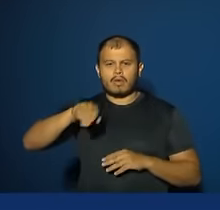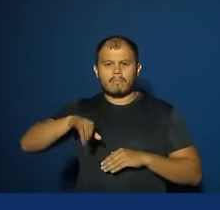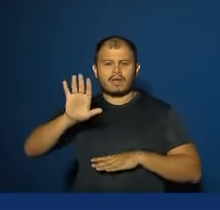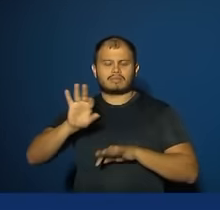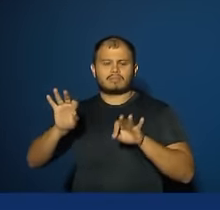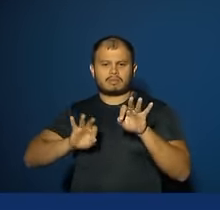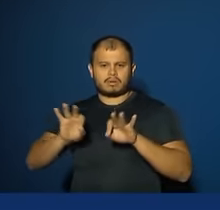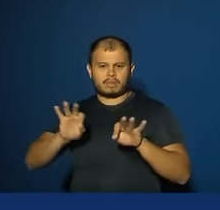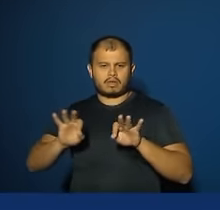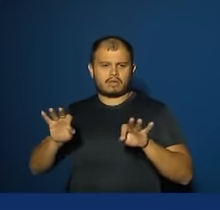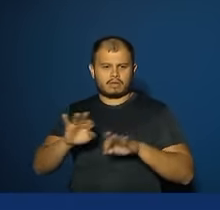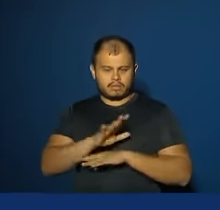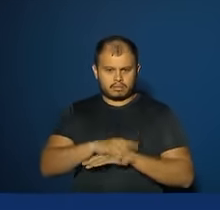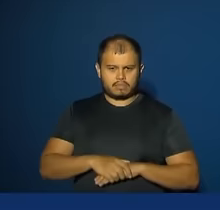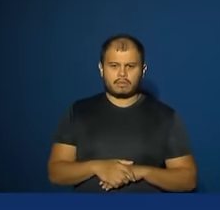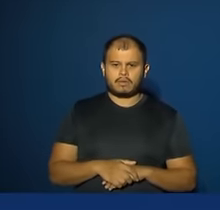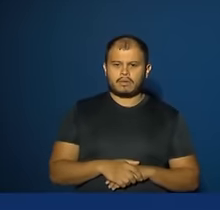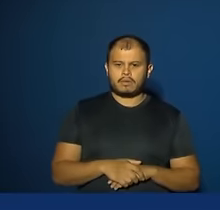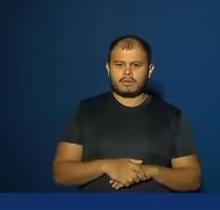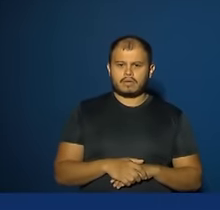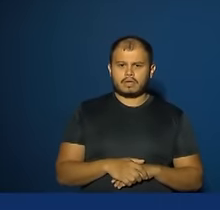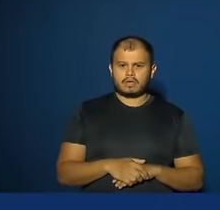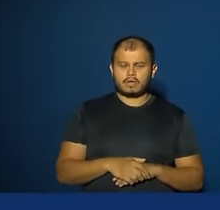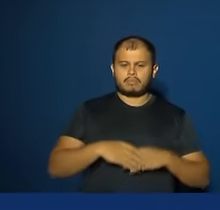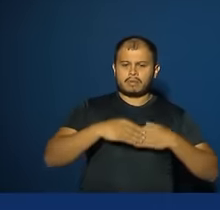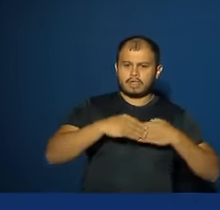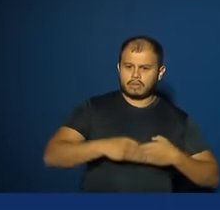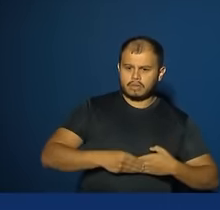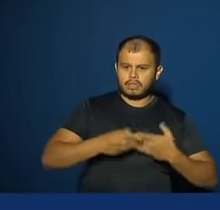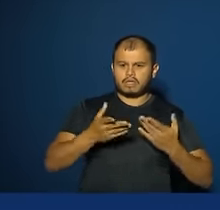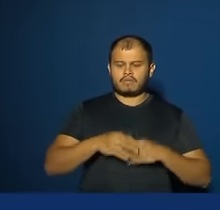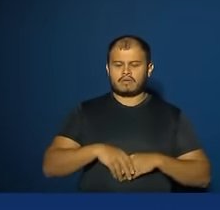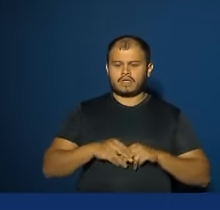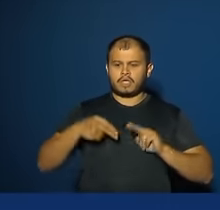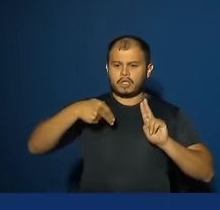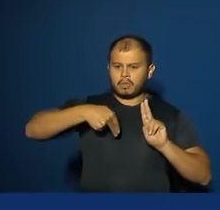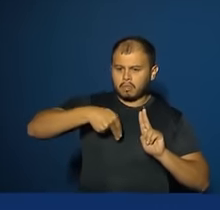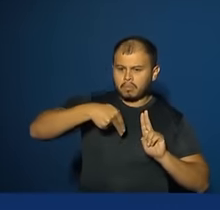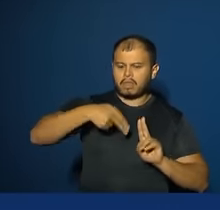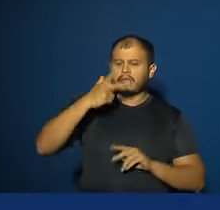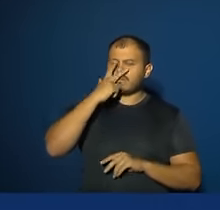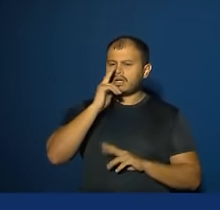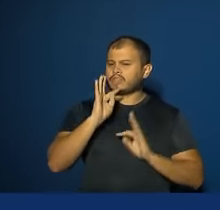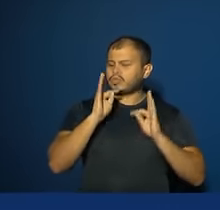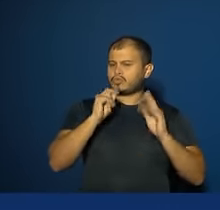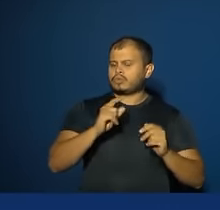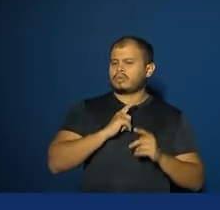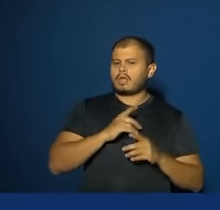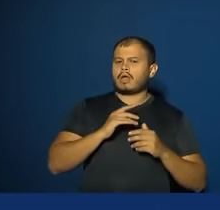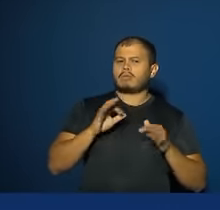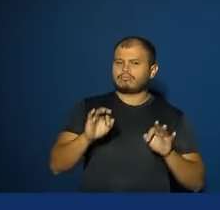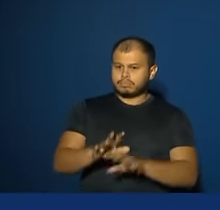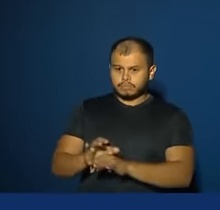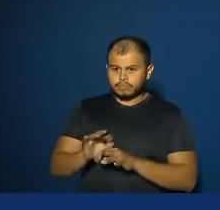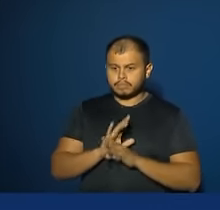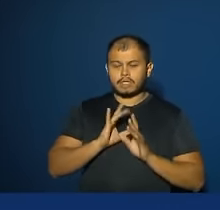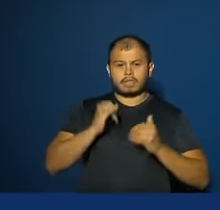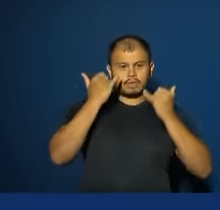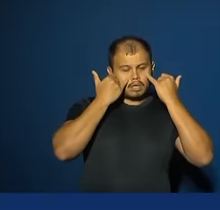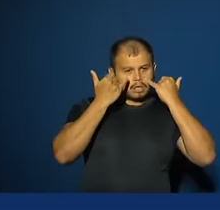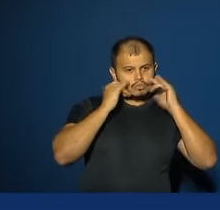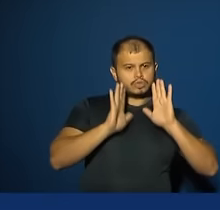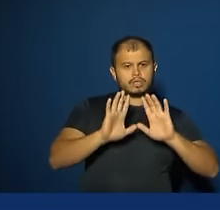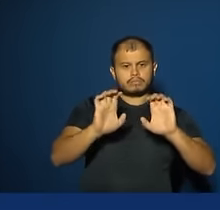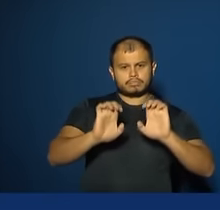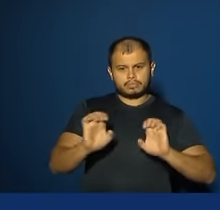pega como eu falei, Mercado Livre, Nubank, parece estar muito bem preparado, porque são empresas que estão abertas à tecnologia, têm dados